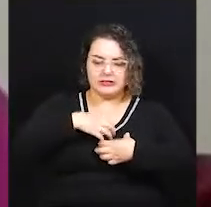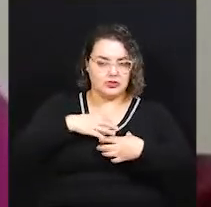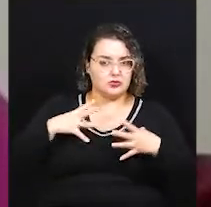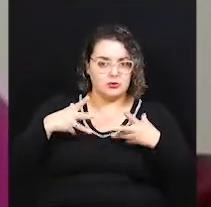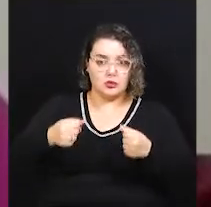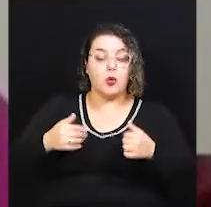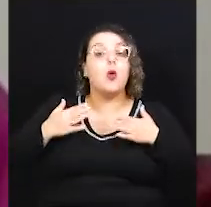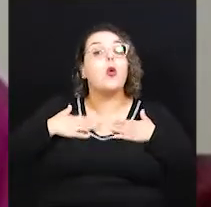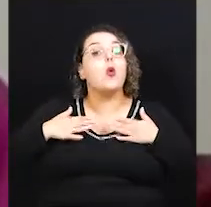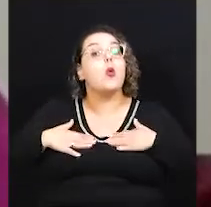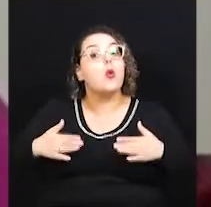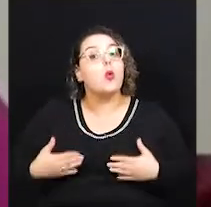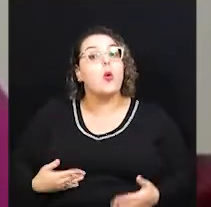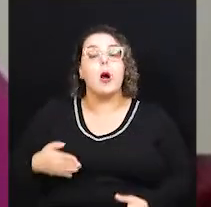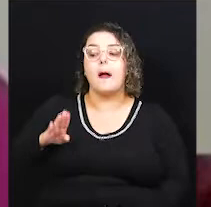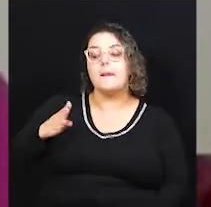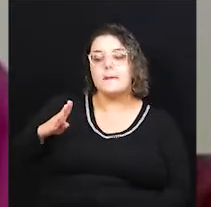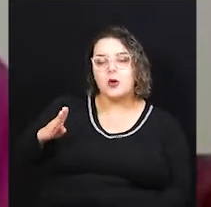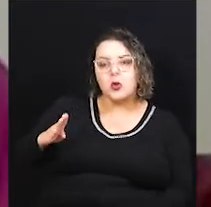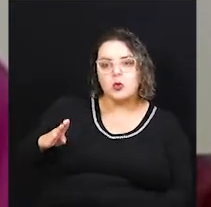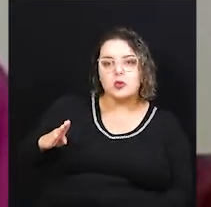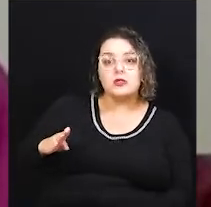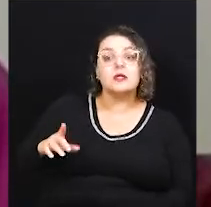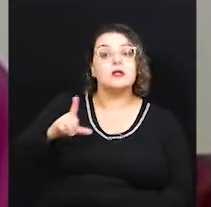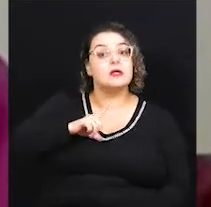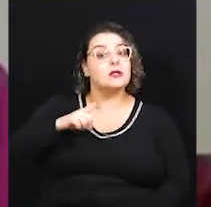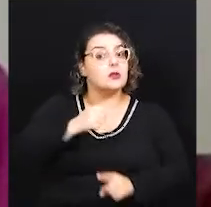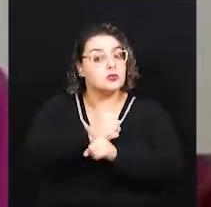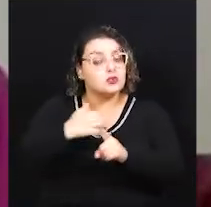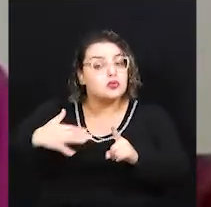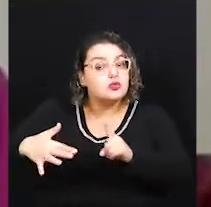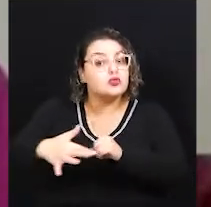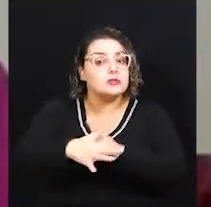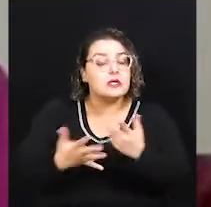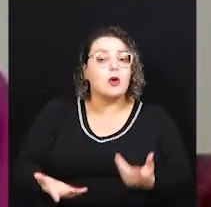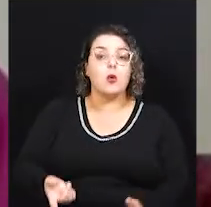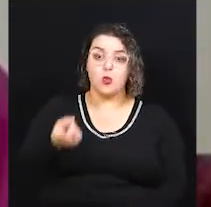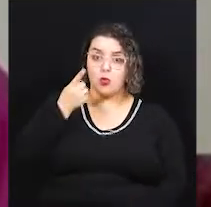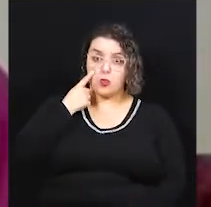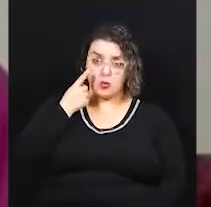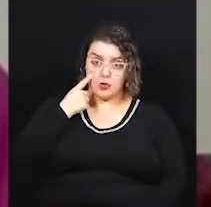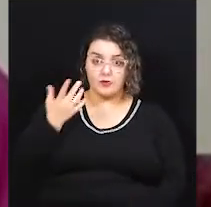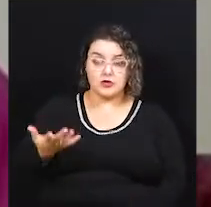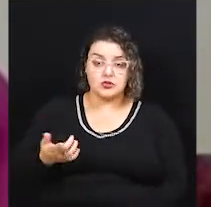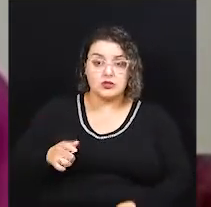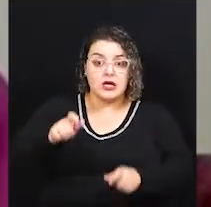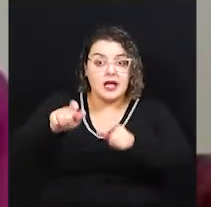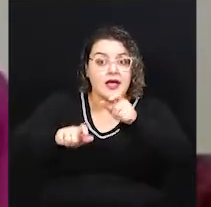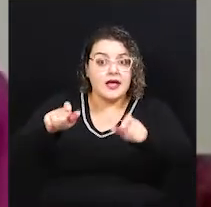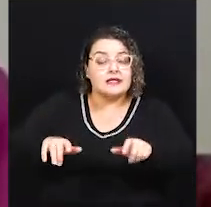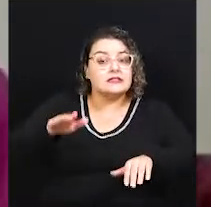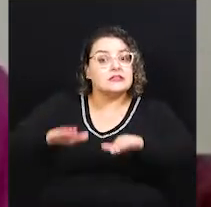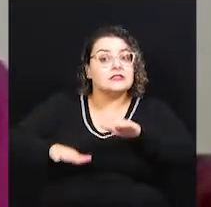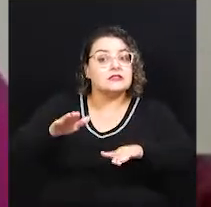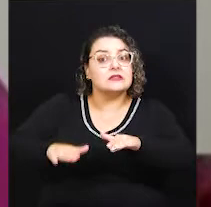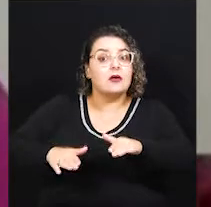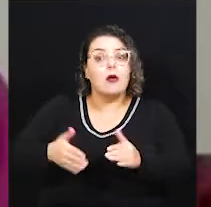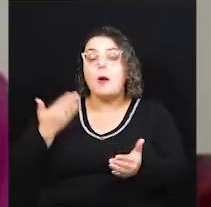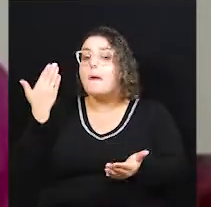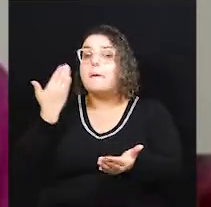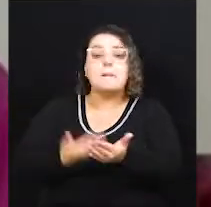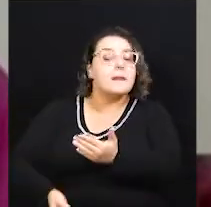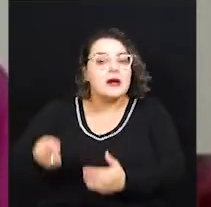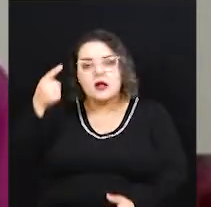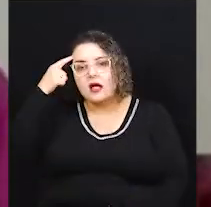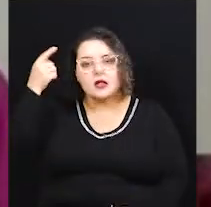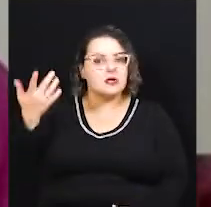o corpo, a biologia, e tem o social. Então, o que eu vejo muito é que as pessoas, às vezes, perdem essa